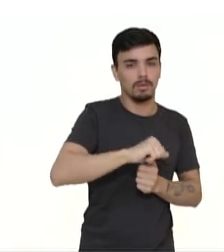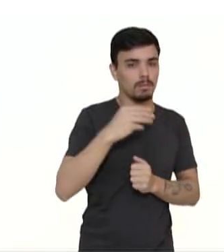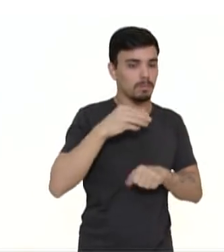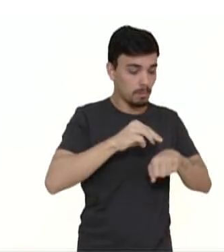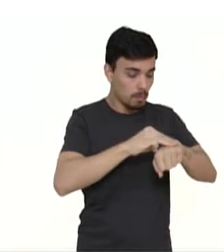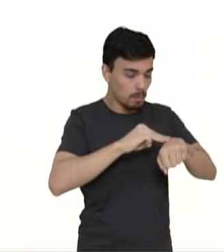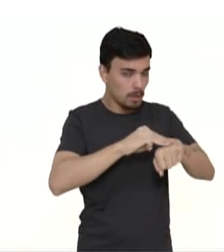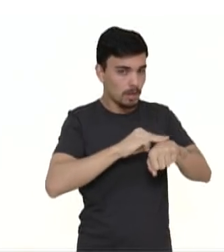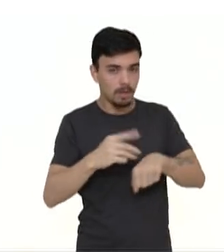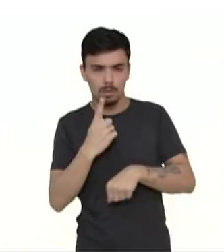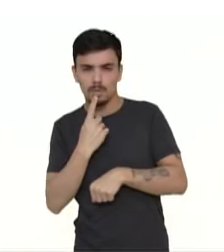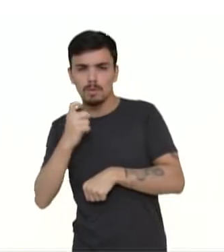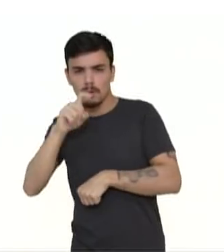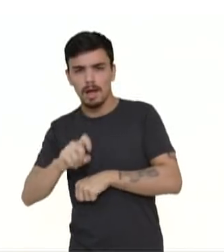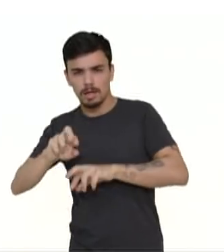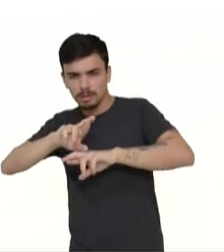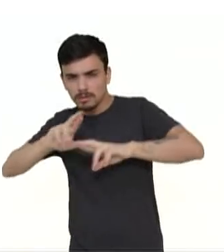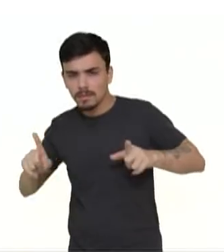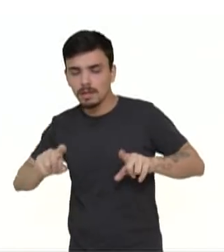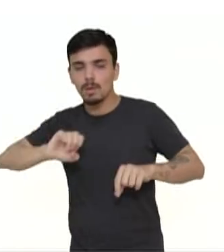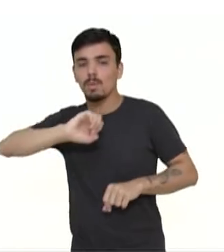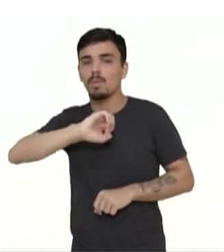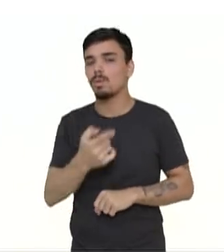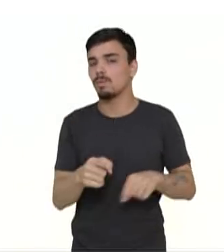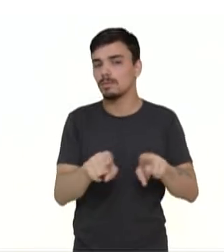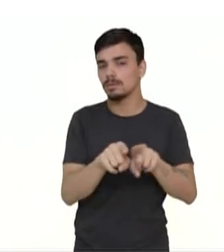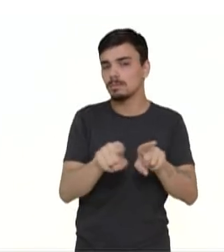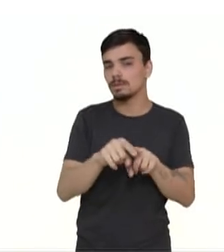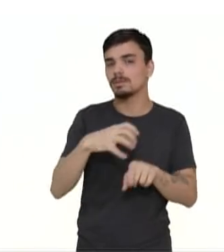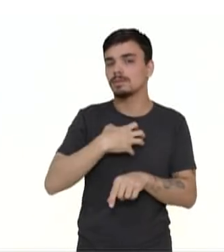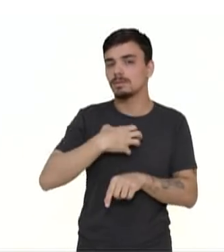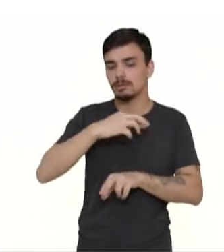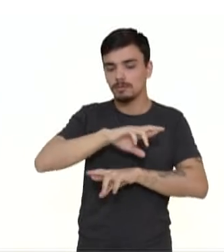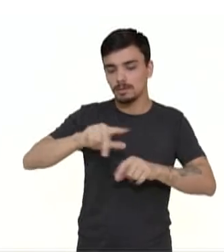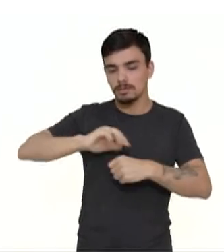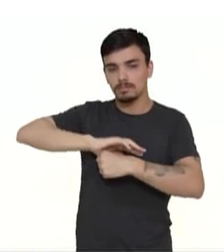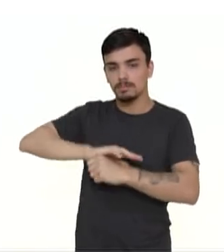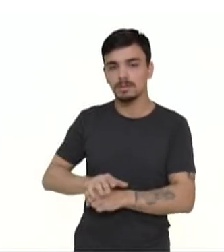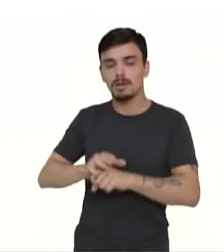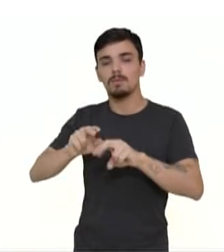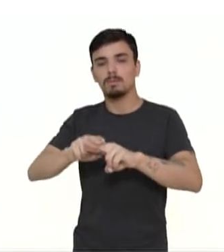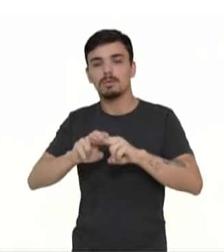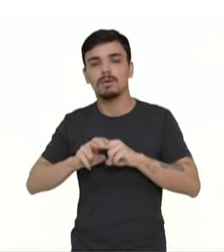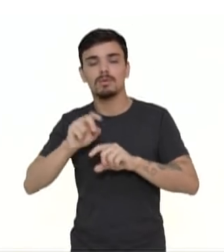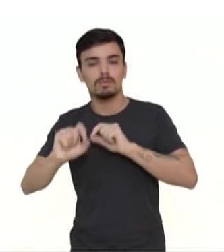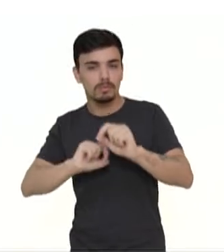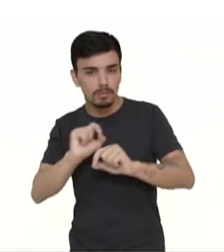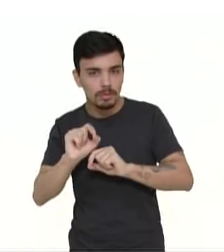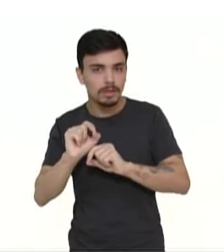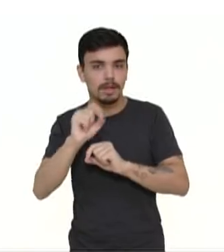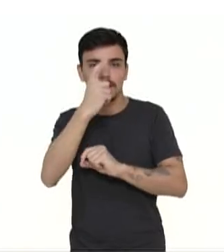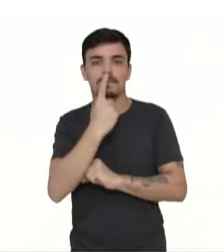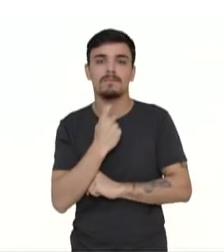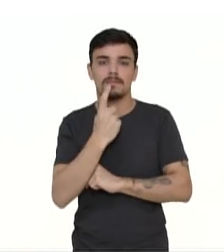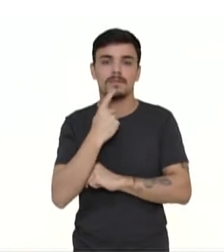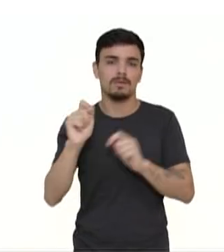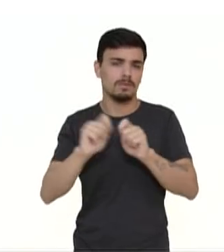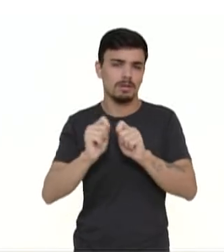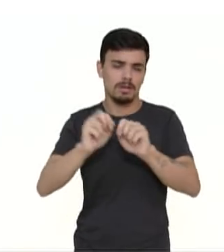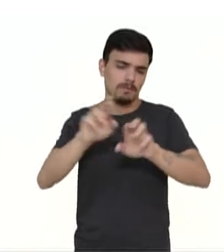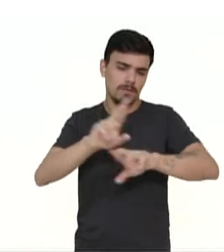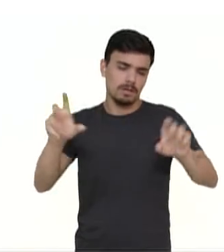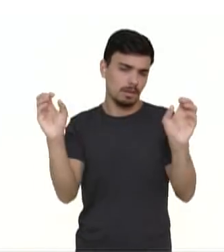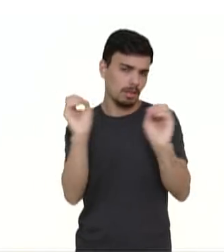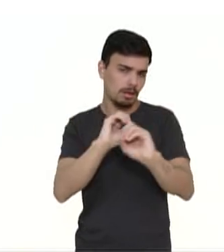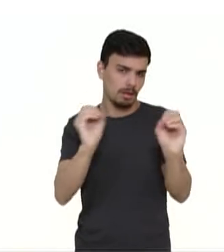revolta involuntária? Ou sentia-se indiferente, indiscriminada, provavelmente o fato de ser ruiva não fazia